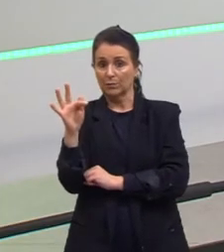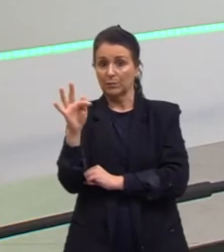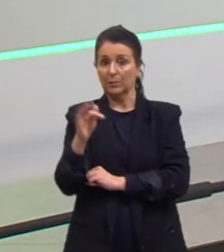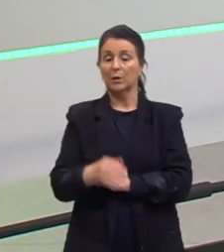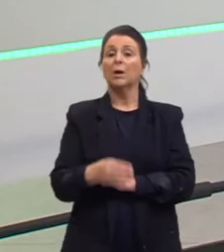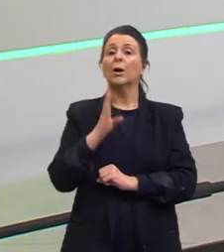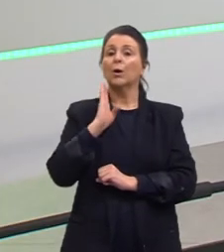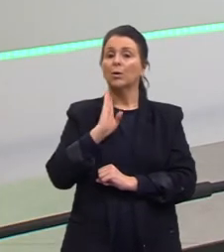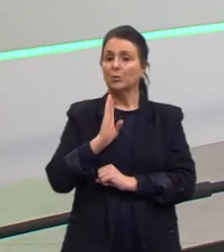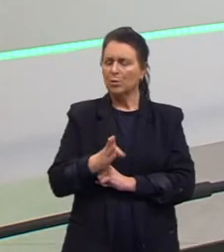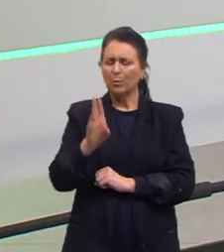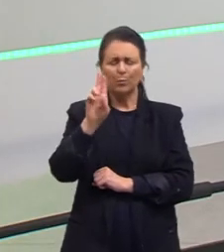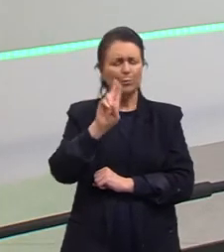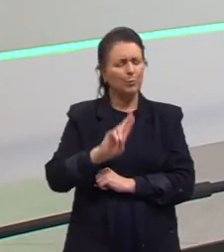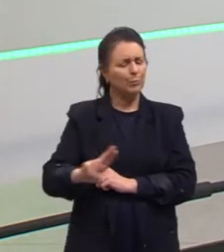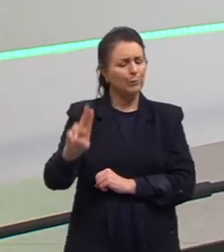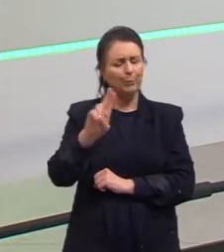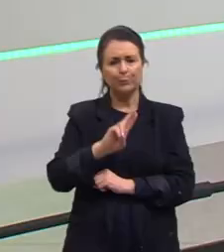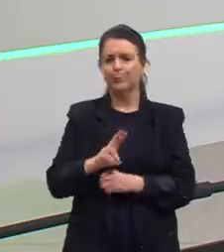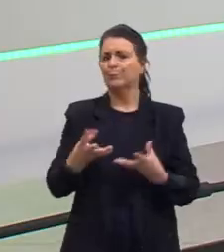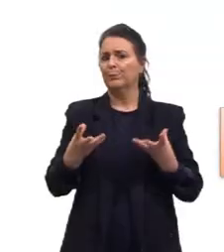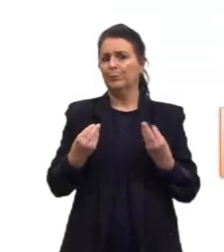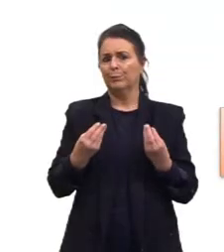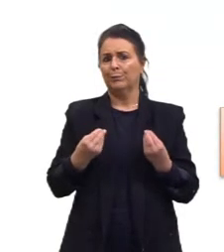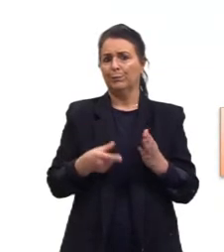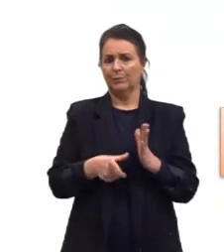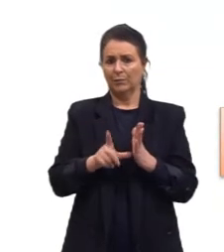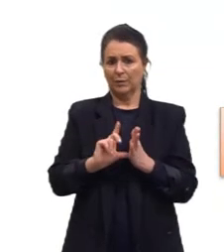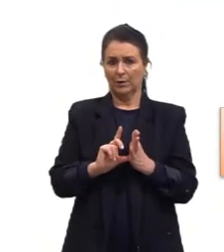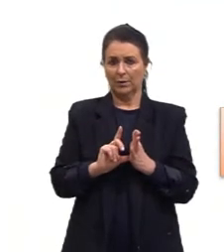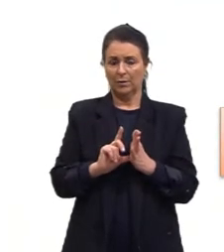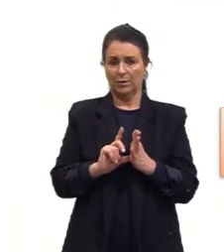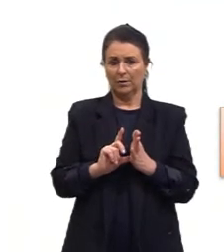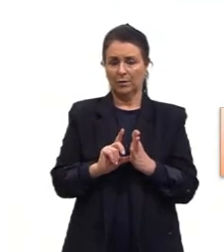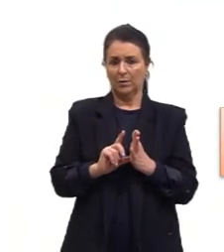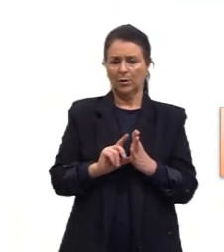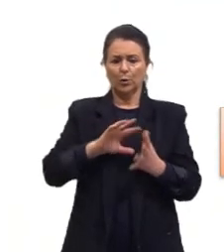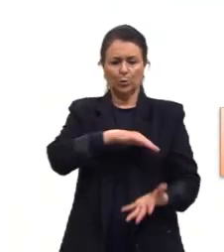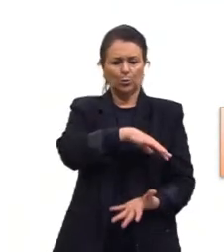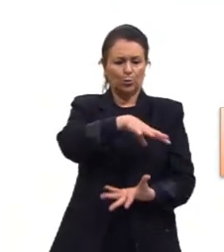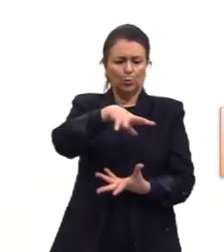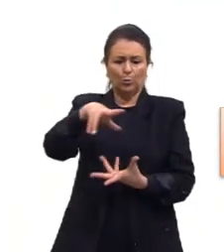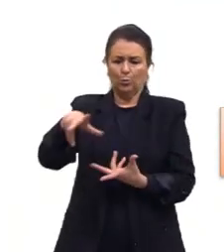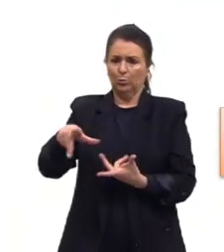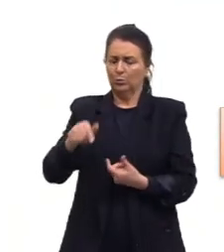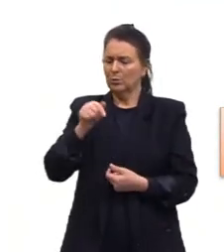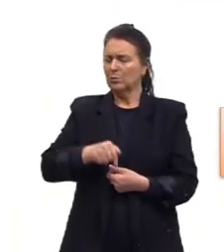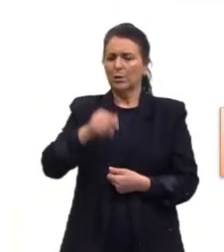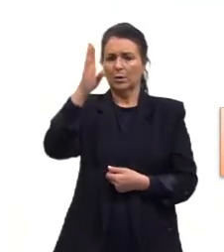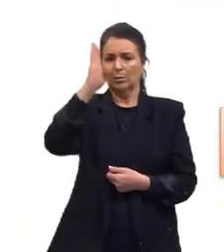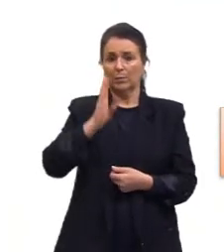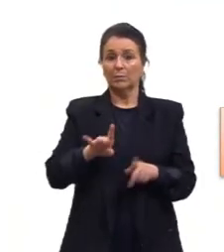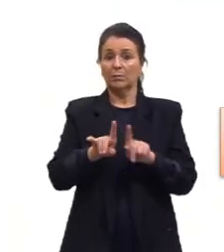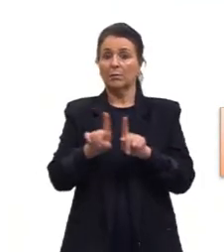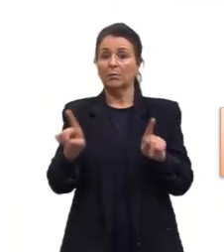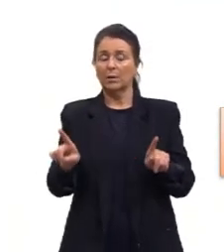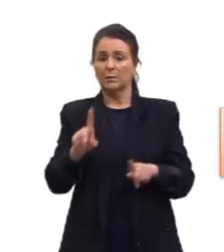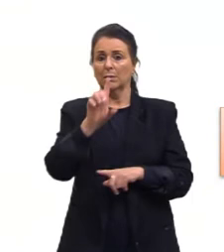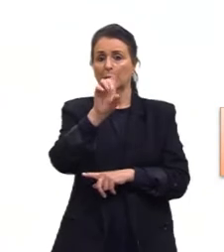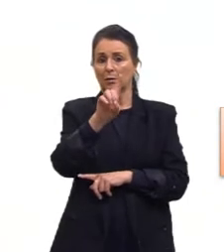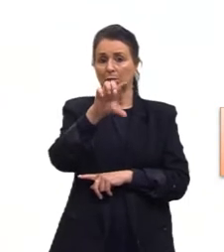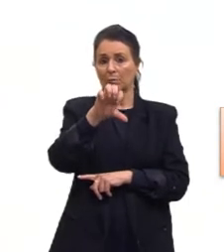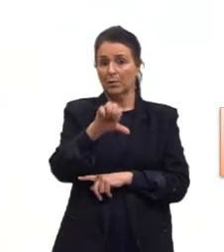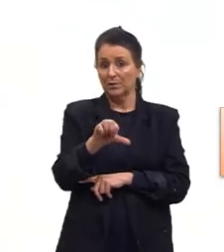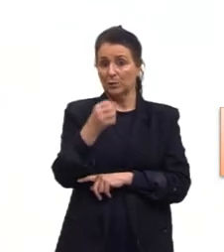já foram muito utilizados em todo mundo não só no Brasil mas em